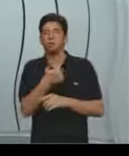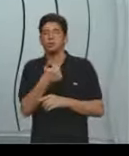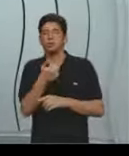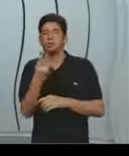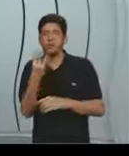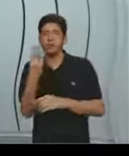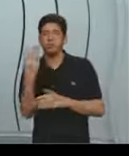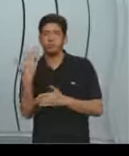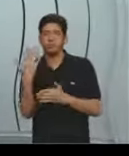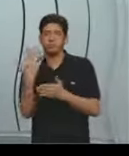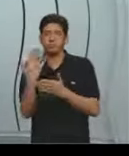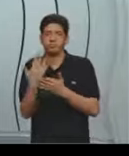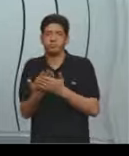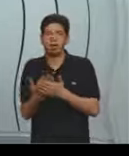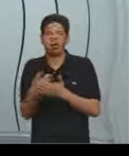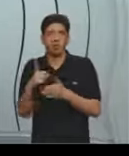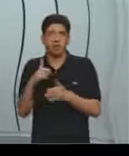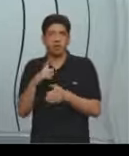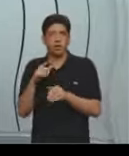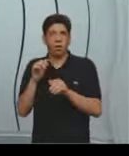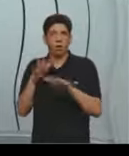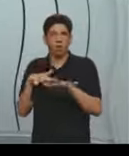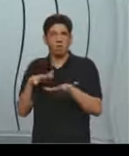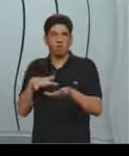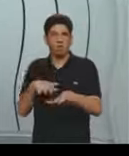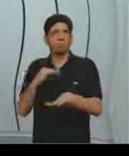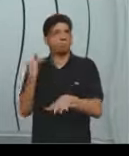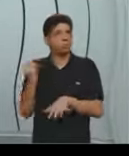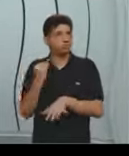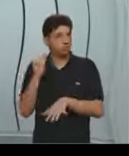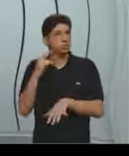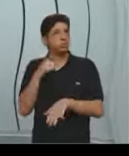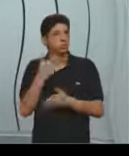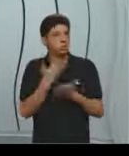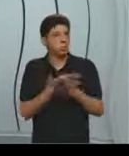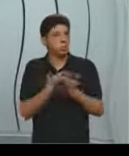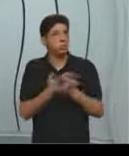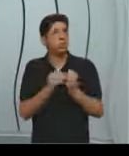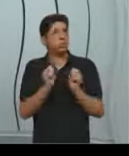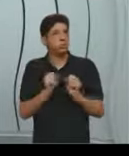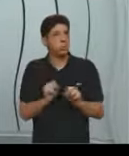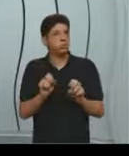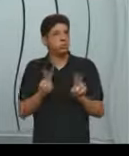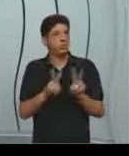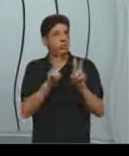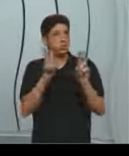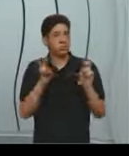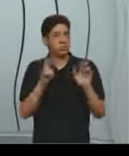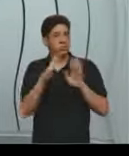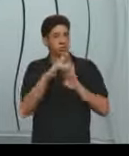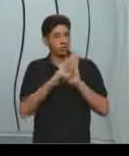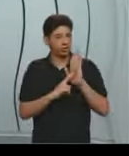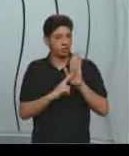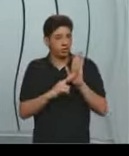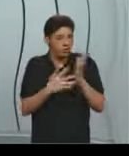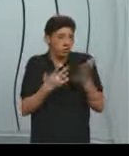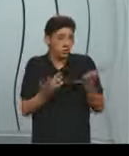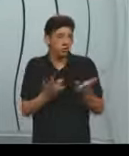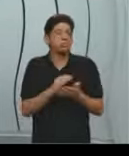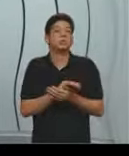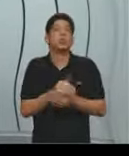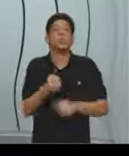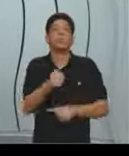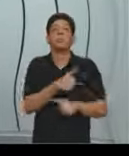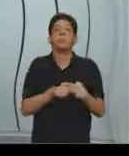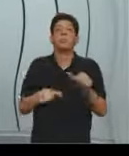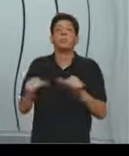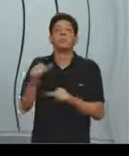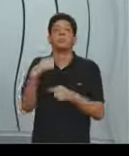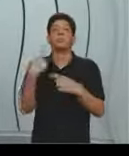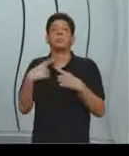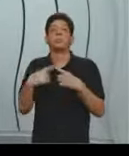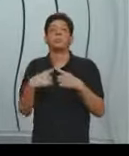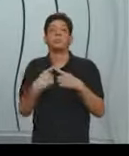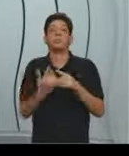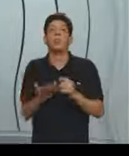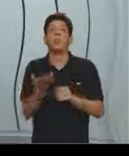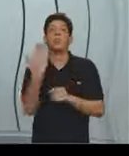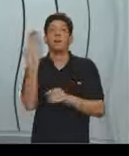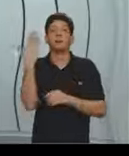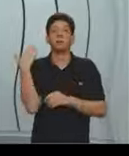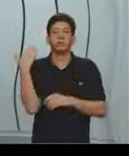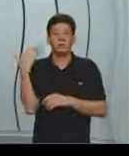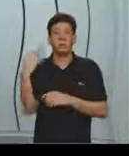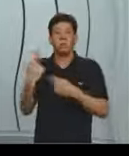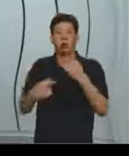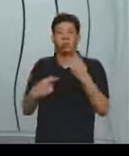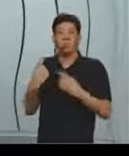teve uma série de manifestações que importante não estudada que pode ser tema de oi oi tudo mudou esse cenário não essas pessoas não queriam